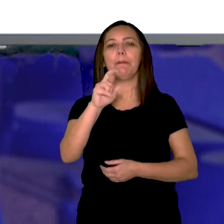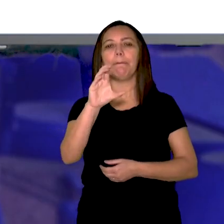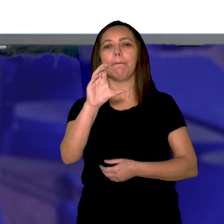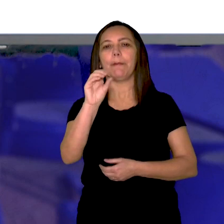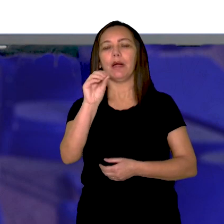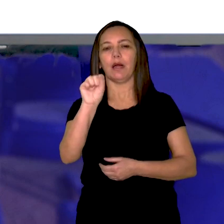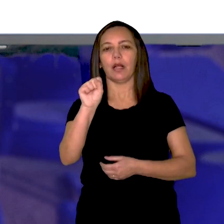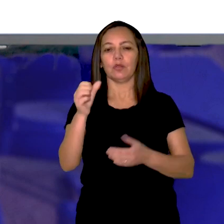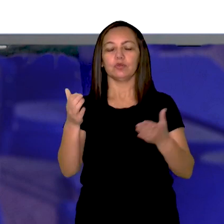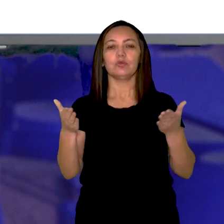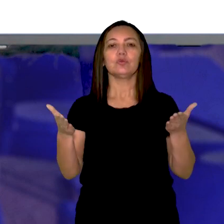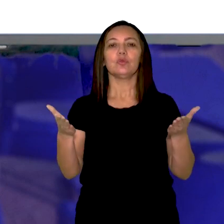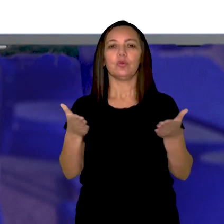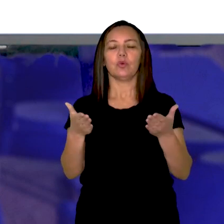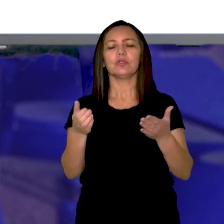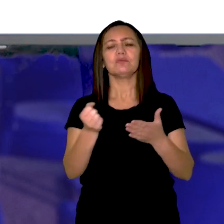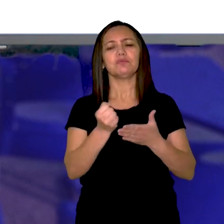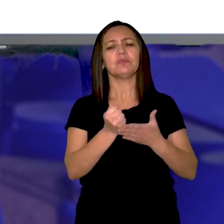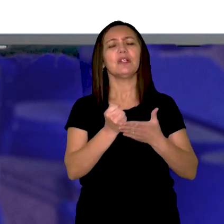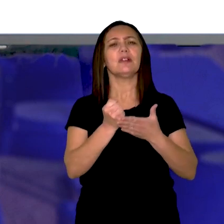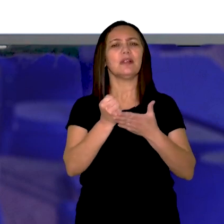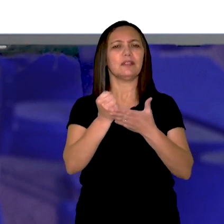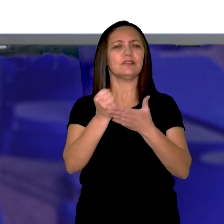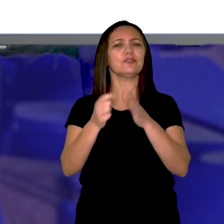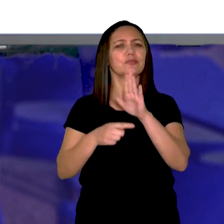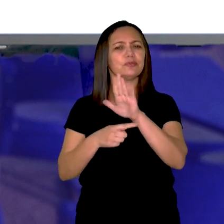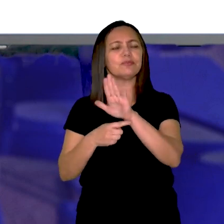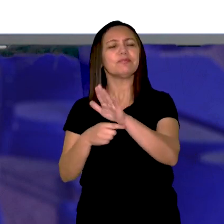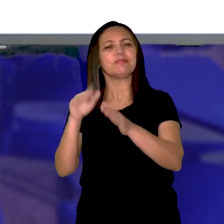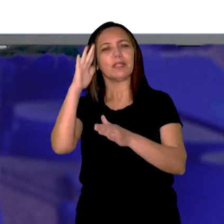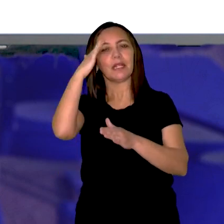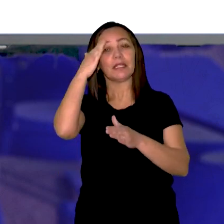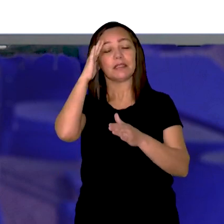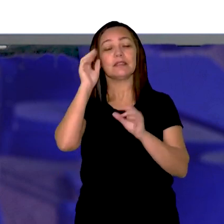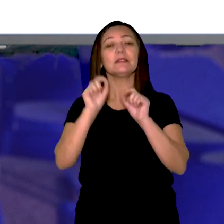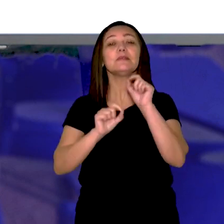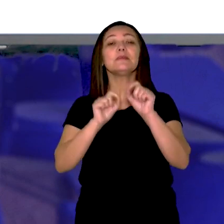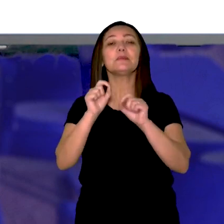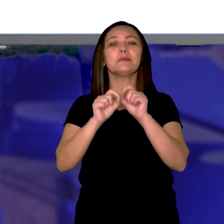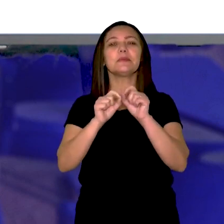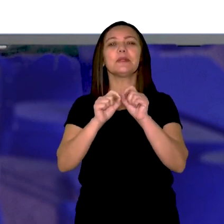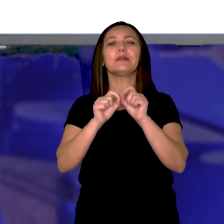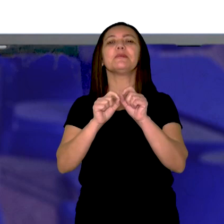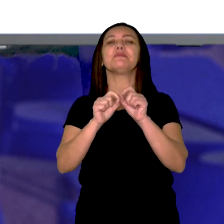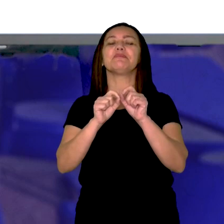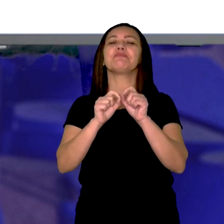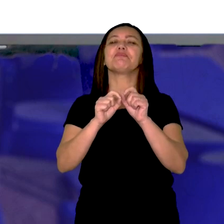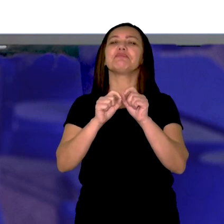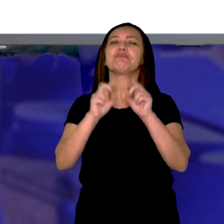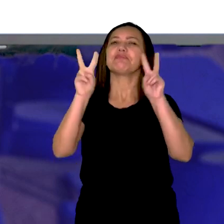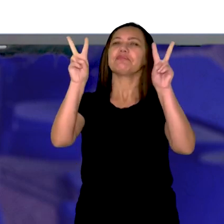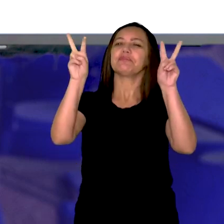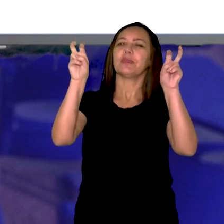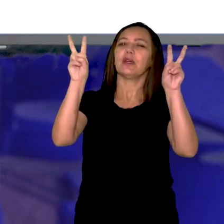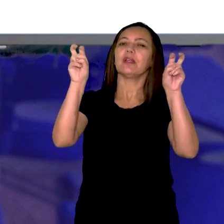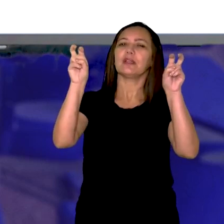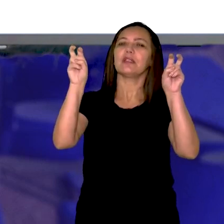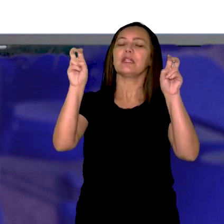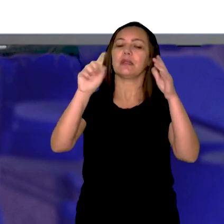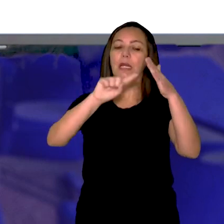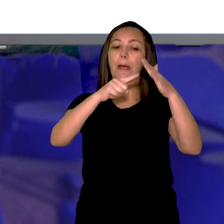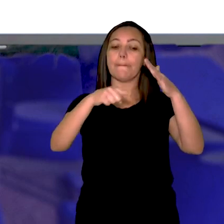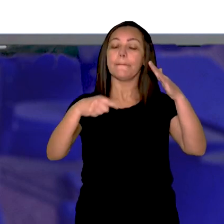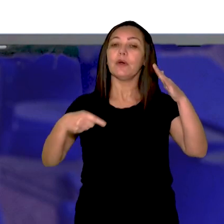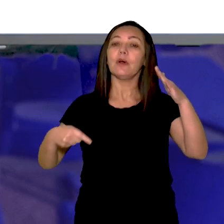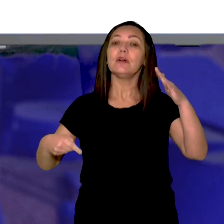hoje estou aqui para ajudar vocês a entenderem um pouco sobre o material existente na